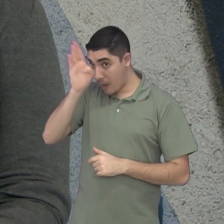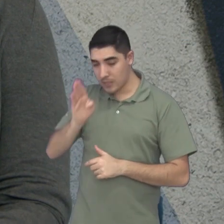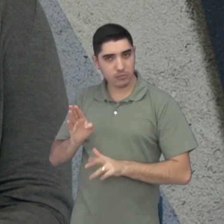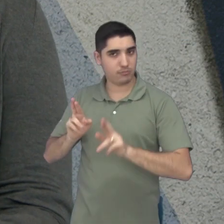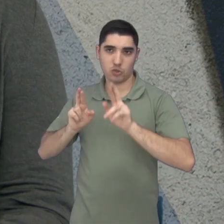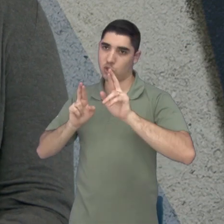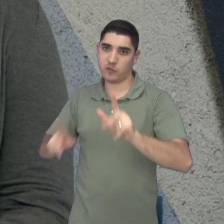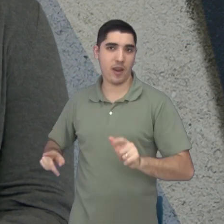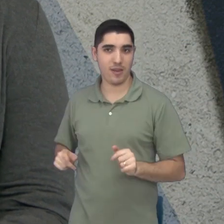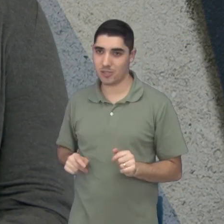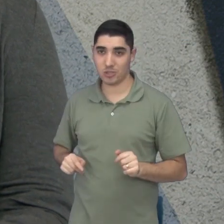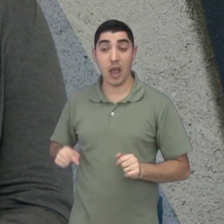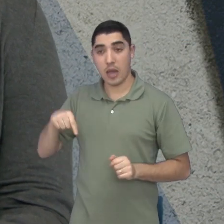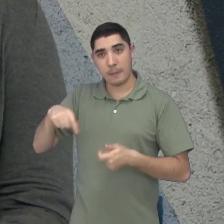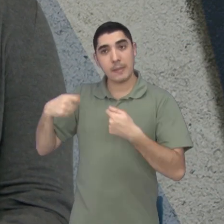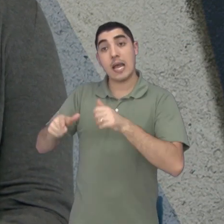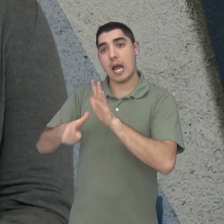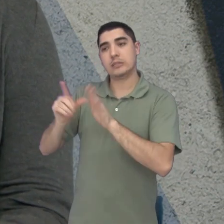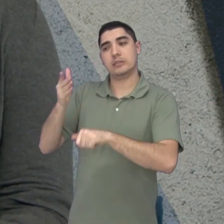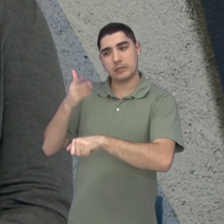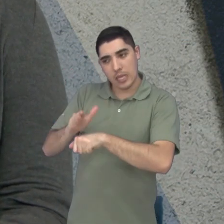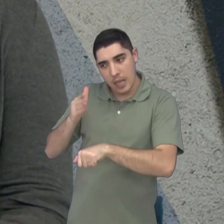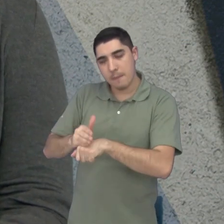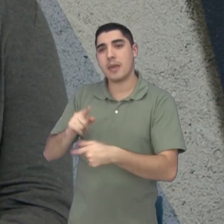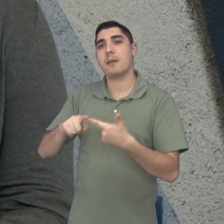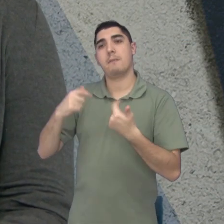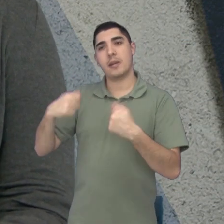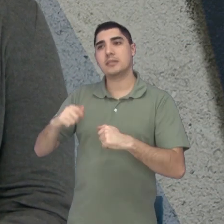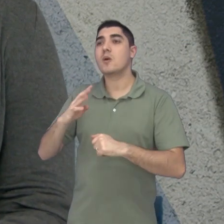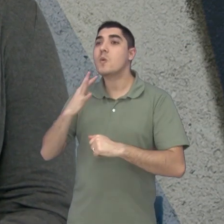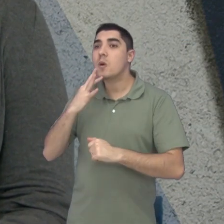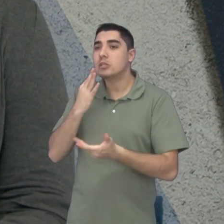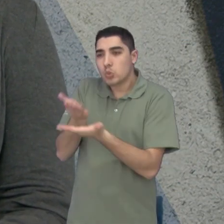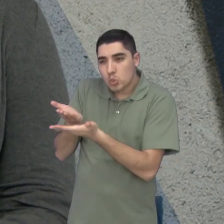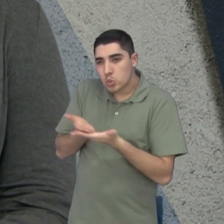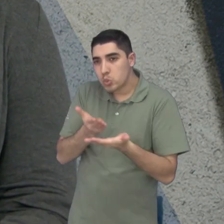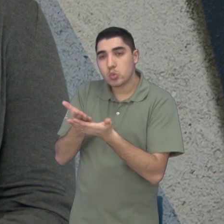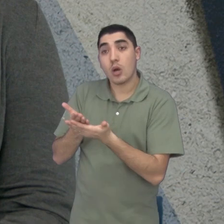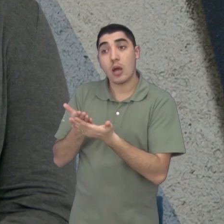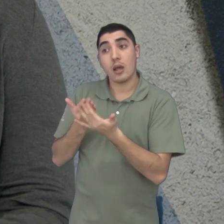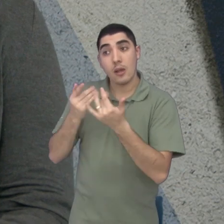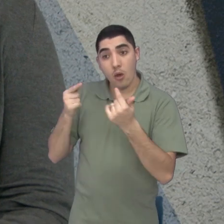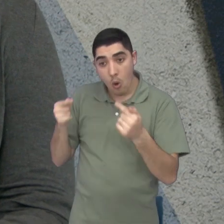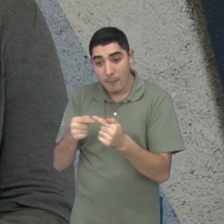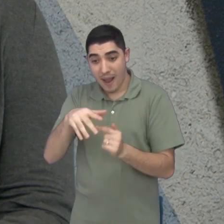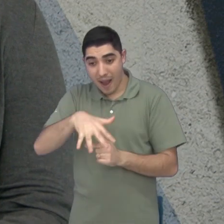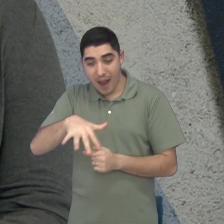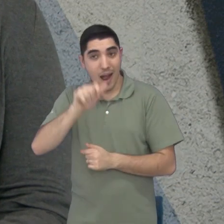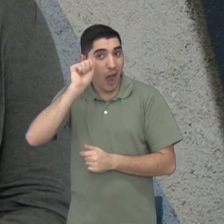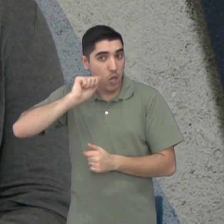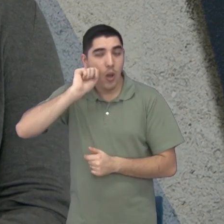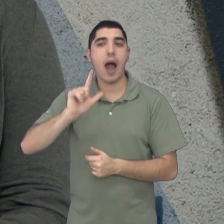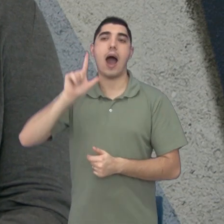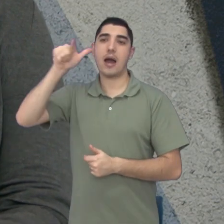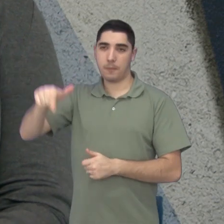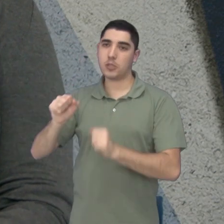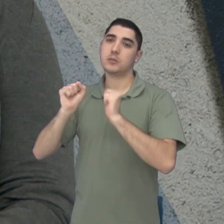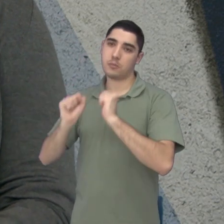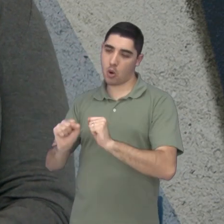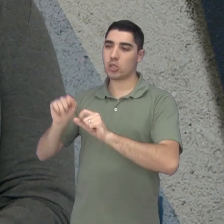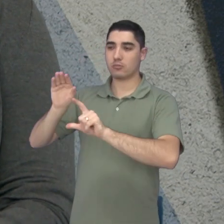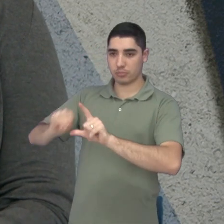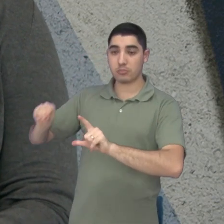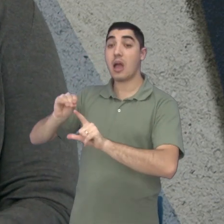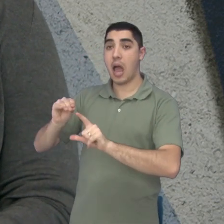você precisa ter um treinamento, você precisa ter uma educação, né, de ator, antes de você começar a dublar. E eu acho que isso